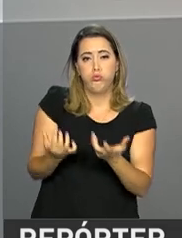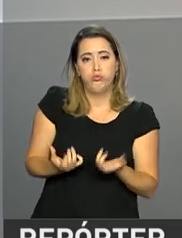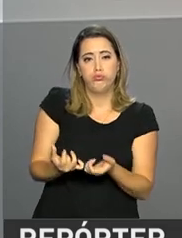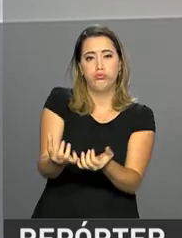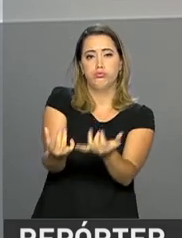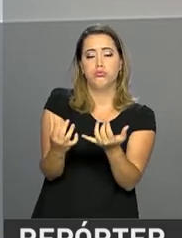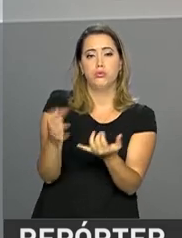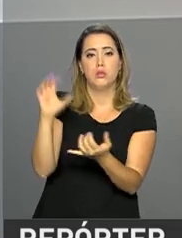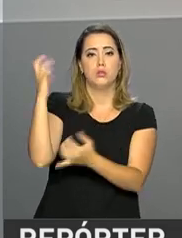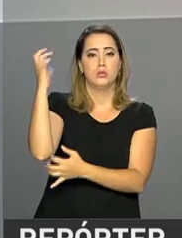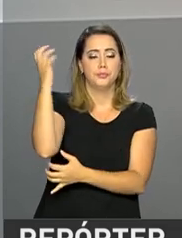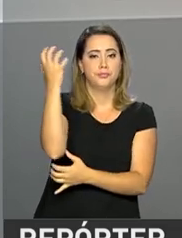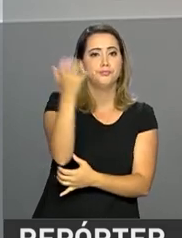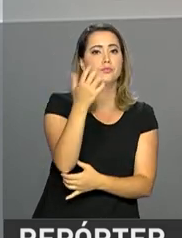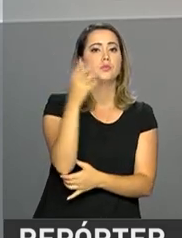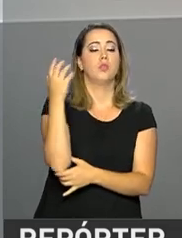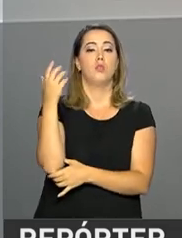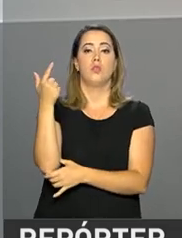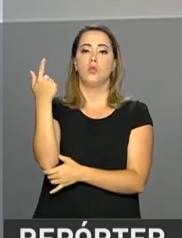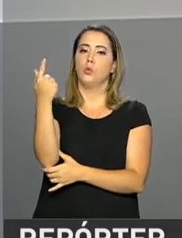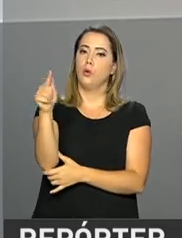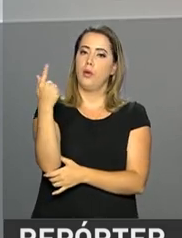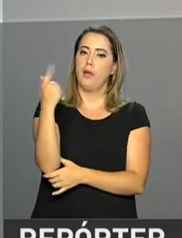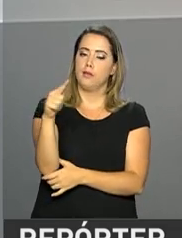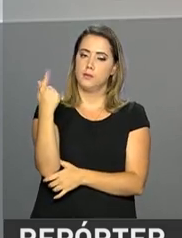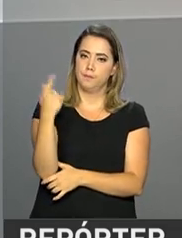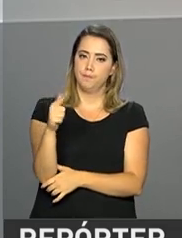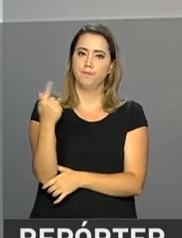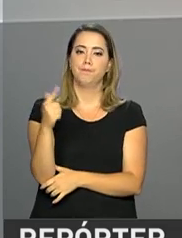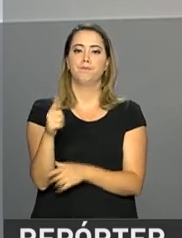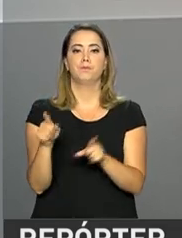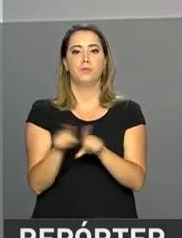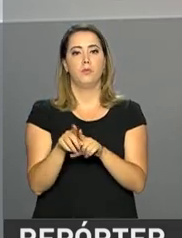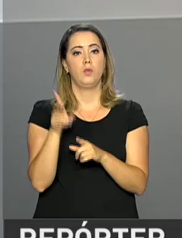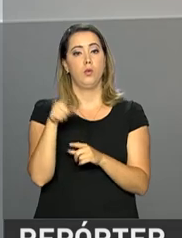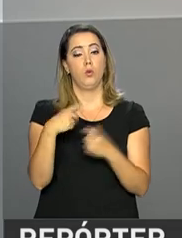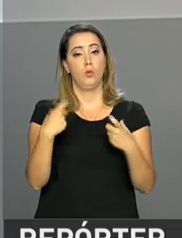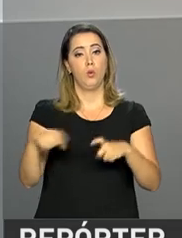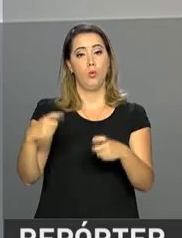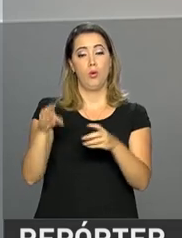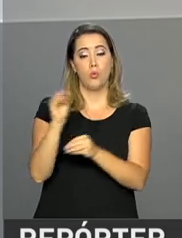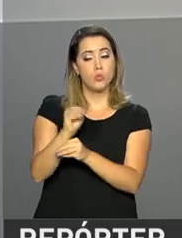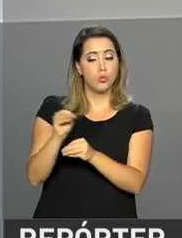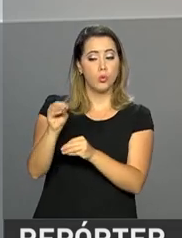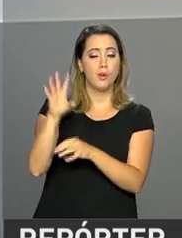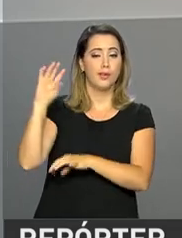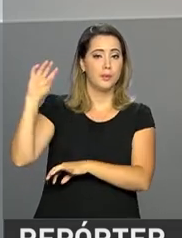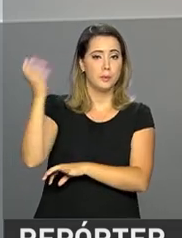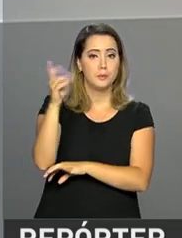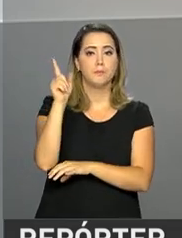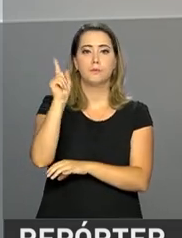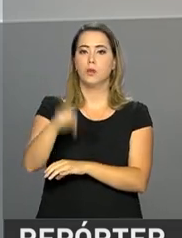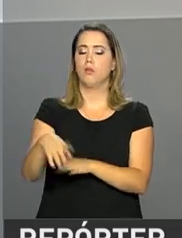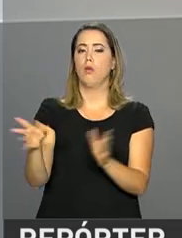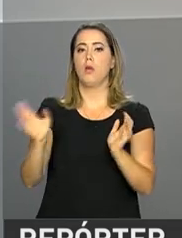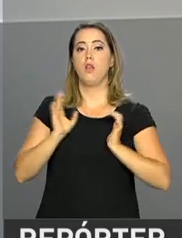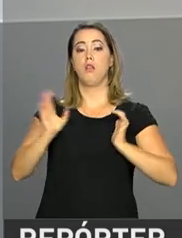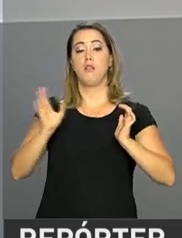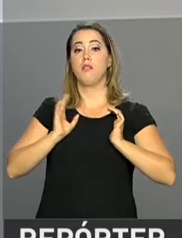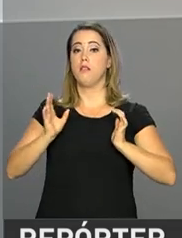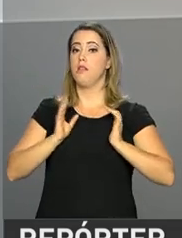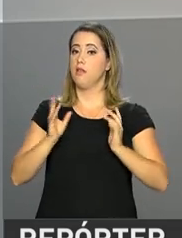a 25% do Parque Nacional da Chapada dos Veadeiros, em Goiás. A unidade de conservação é declarada pela